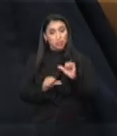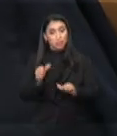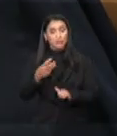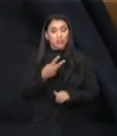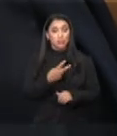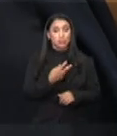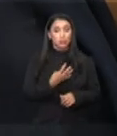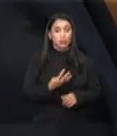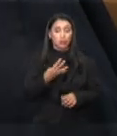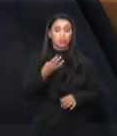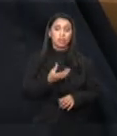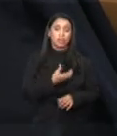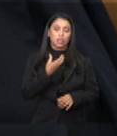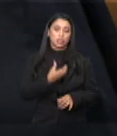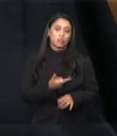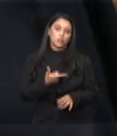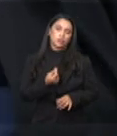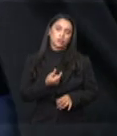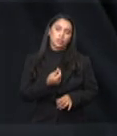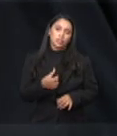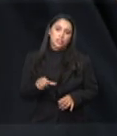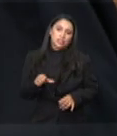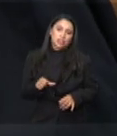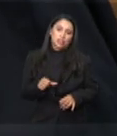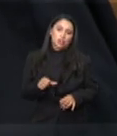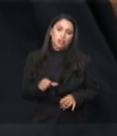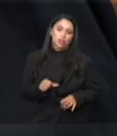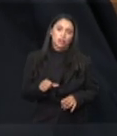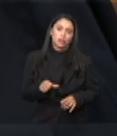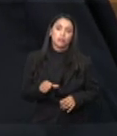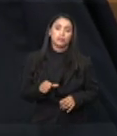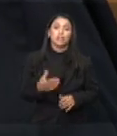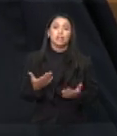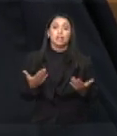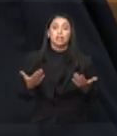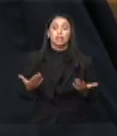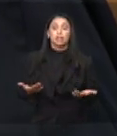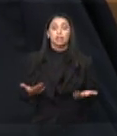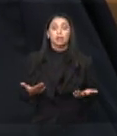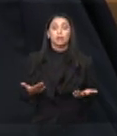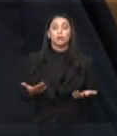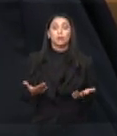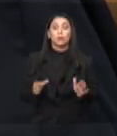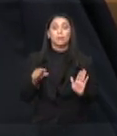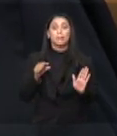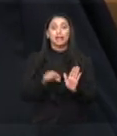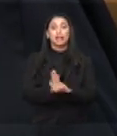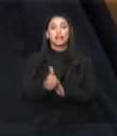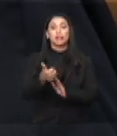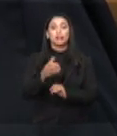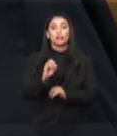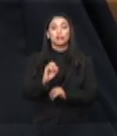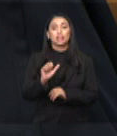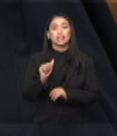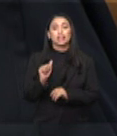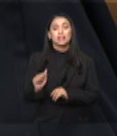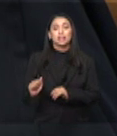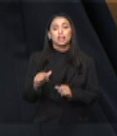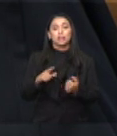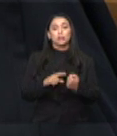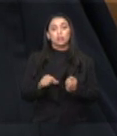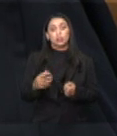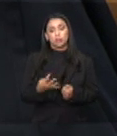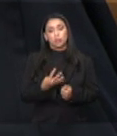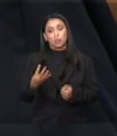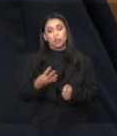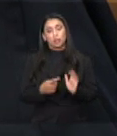24 de dezembro de 2019, praticamente no ano 2020, no parágrafo 10A do artigo 4º,